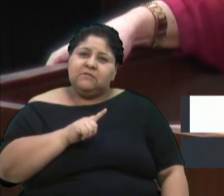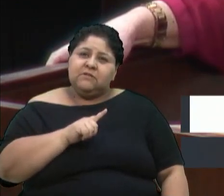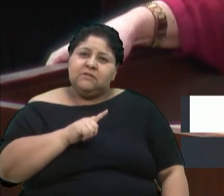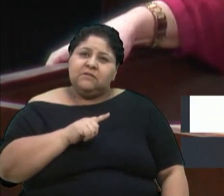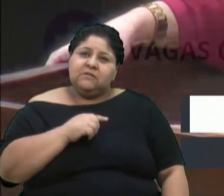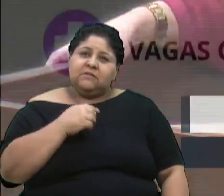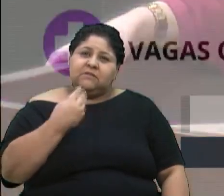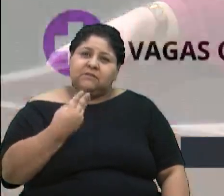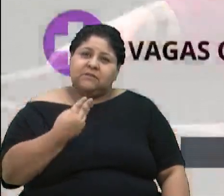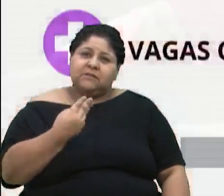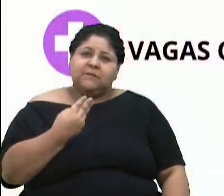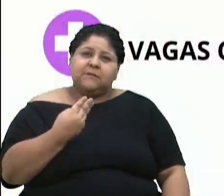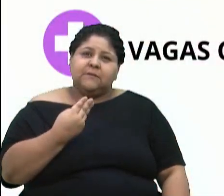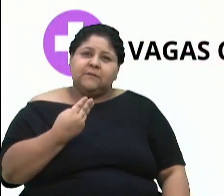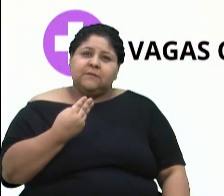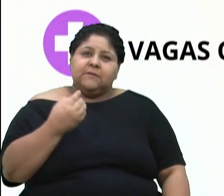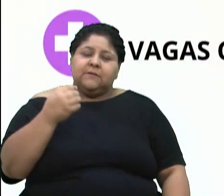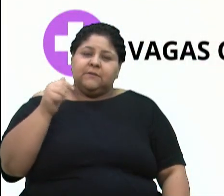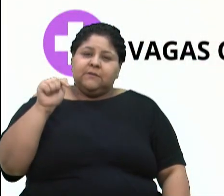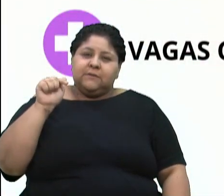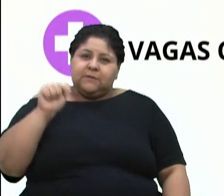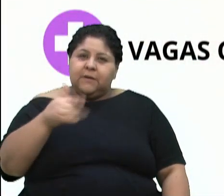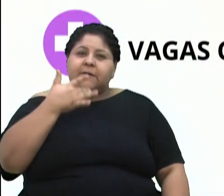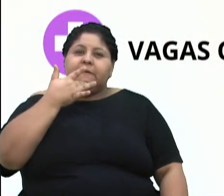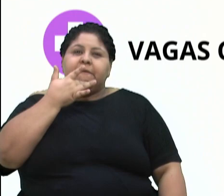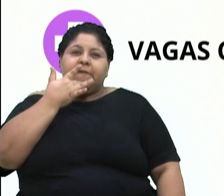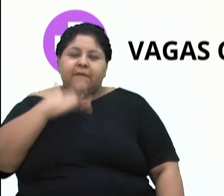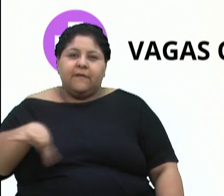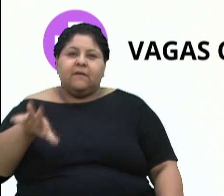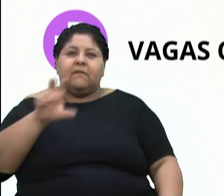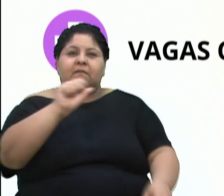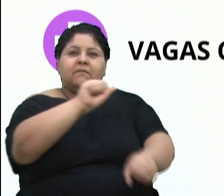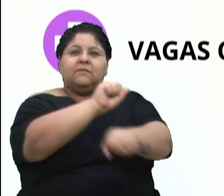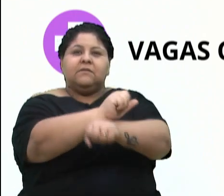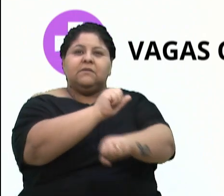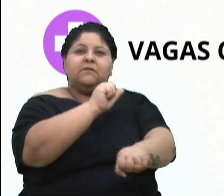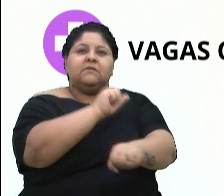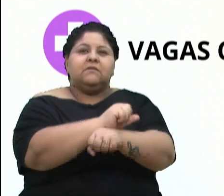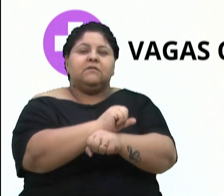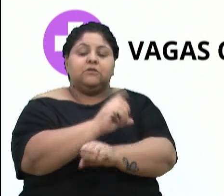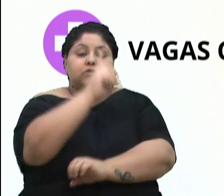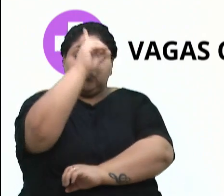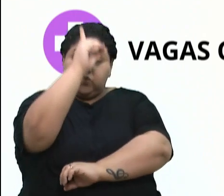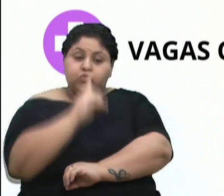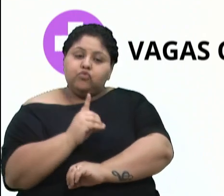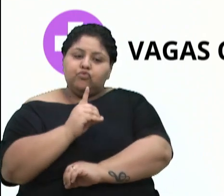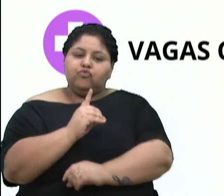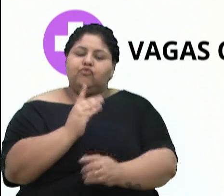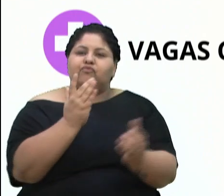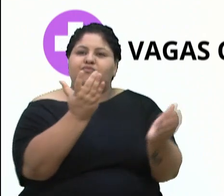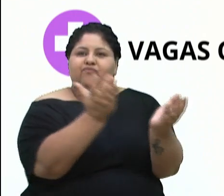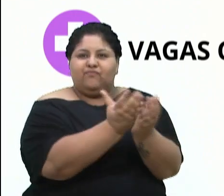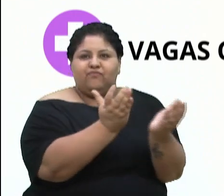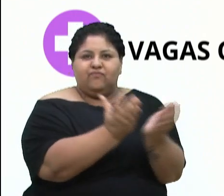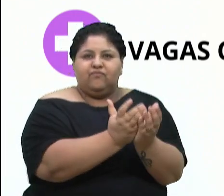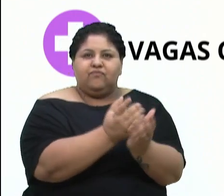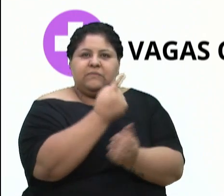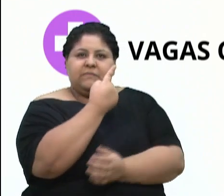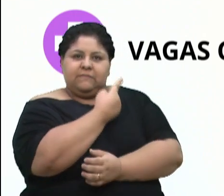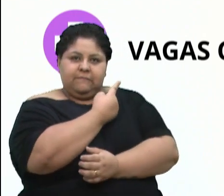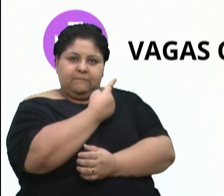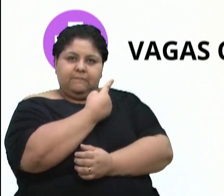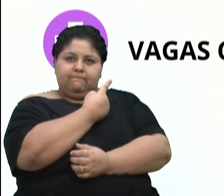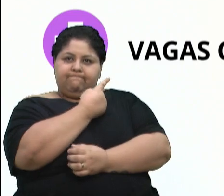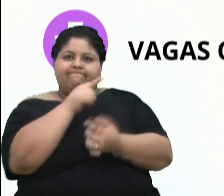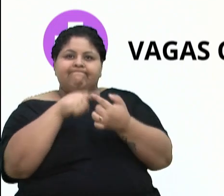3.000 crianças esperando um direito a estudar, né? Ali está repetido,